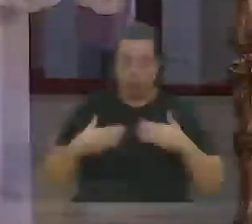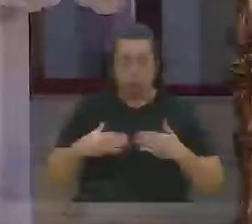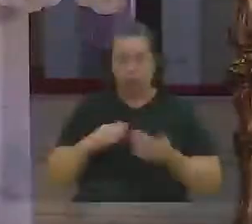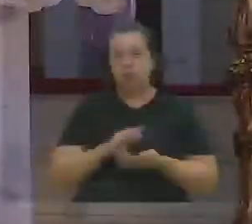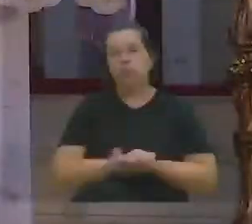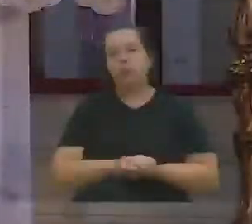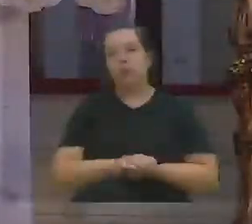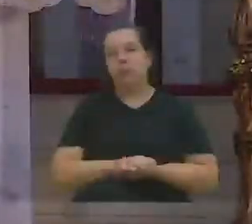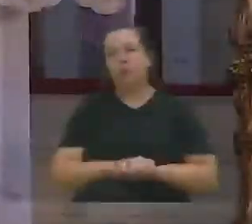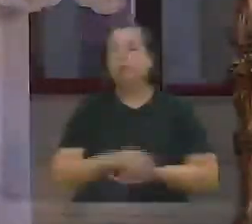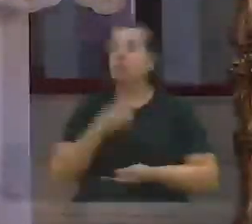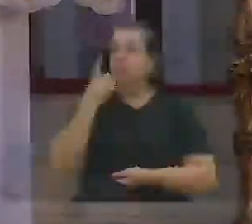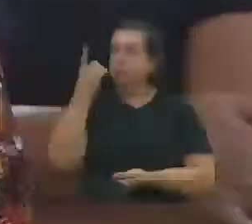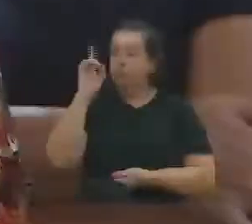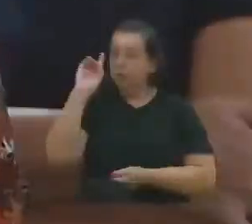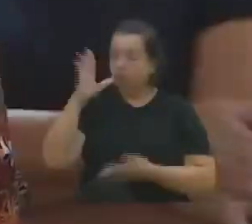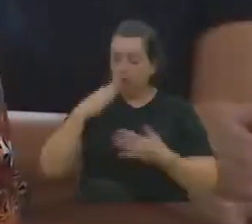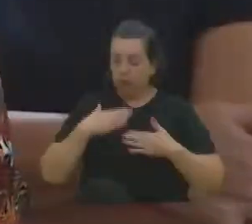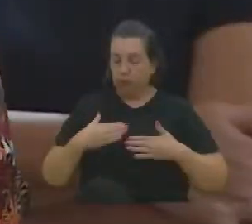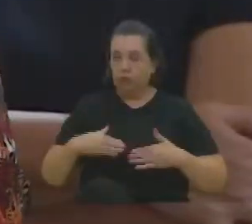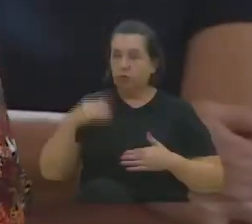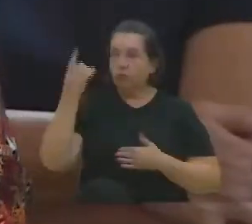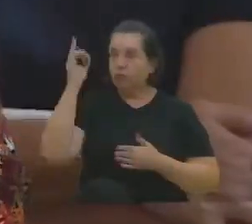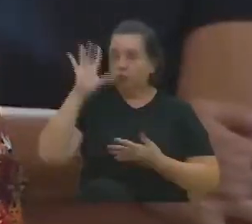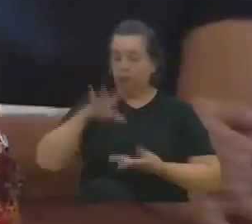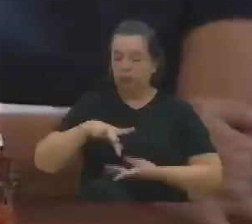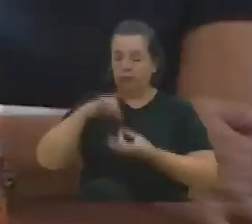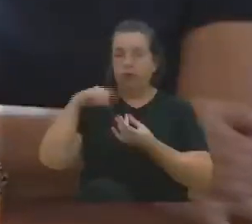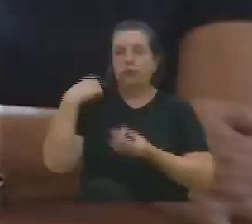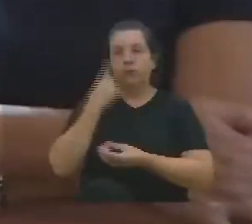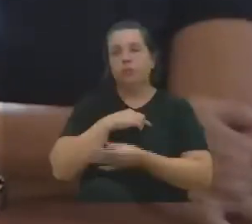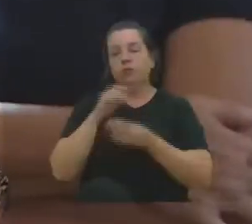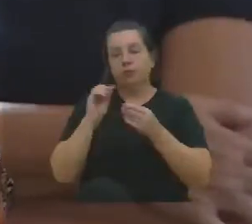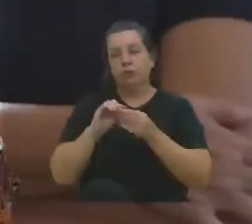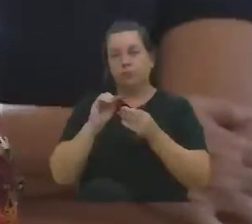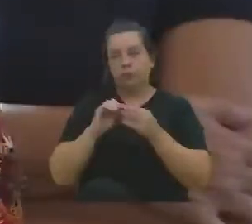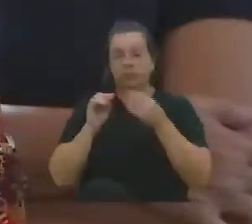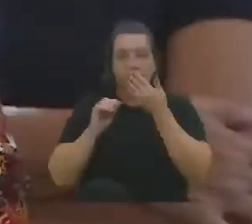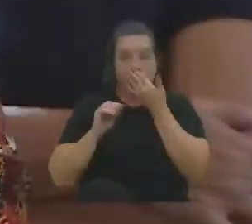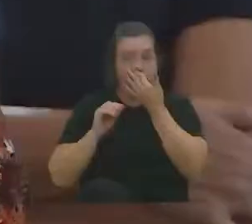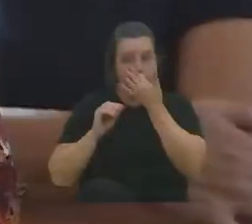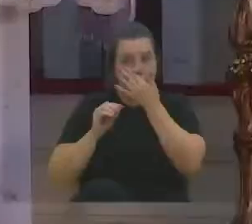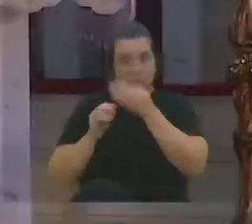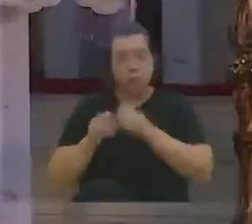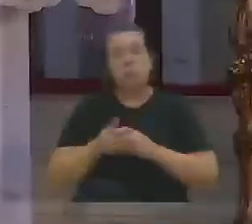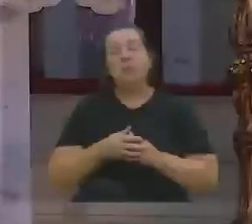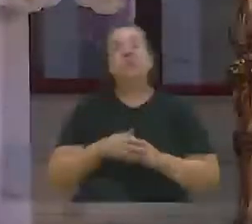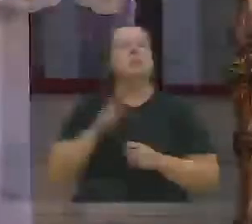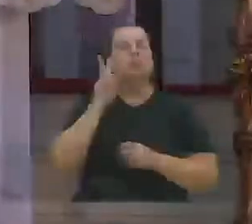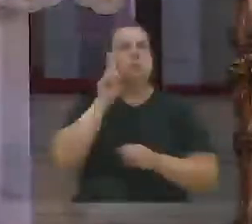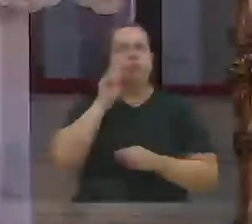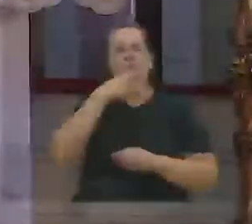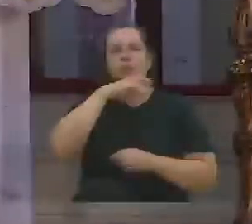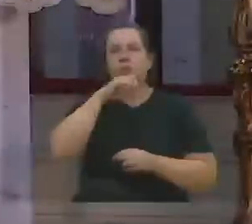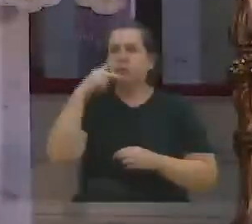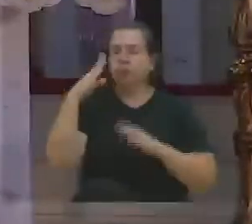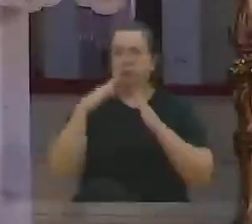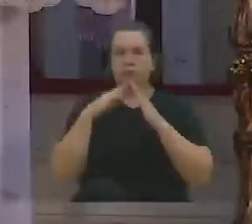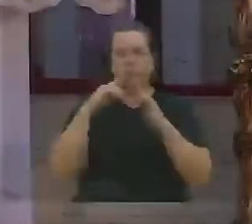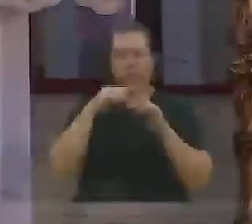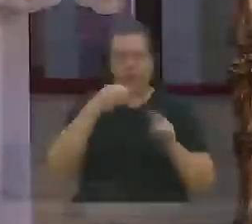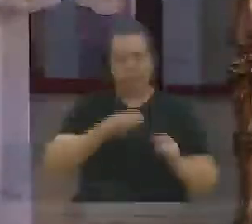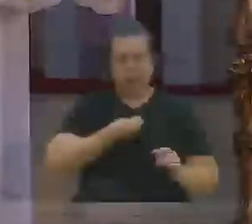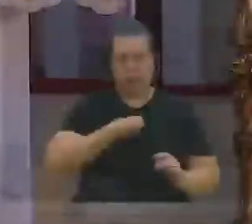num só corpo. Fazei de nós um só corpo e um só Espírito. Lembrai-vos, ó Pai, da